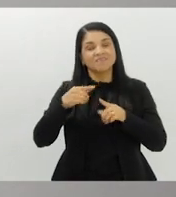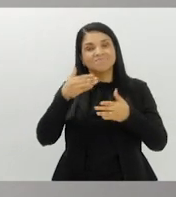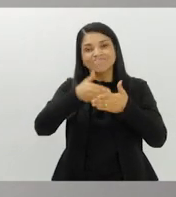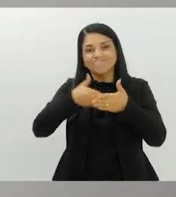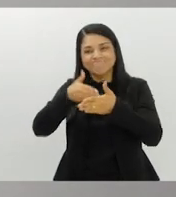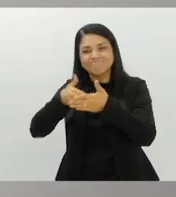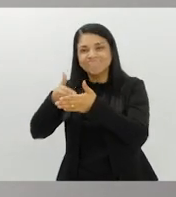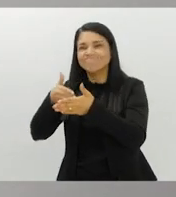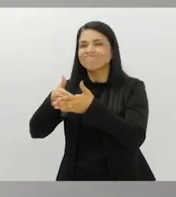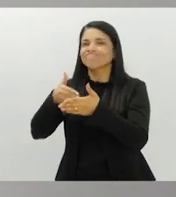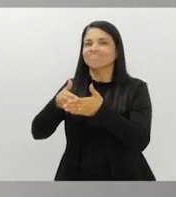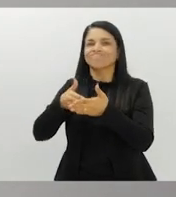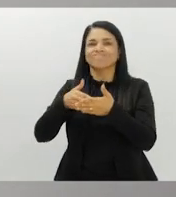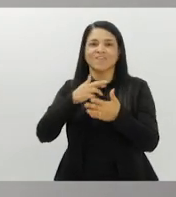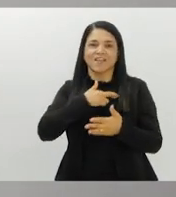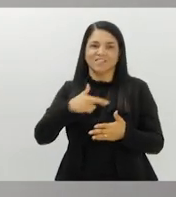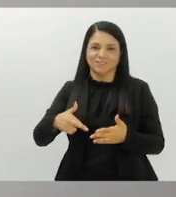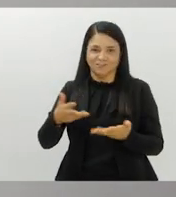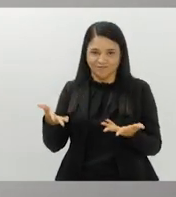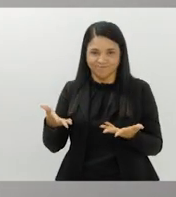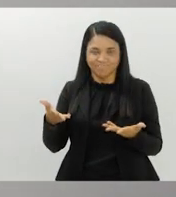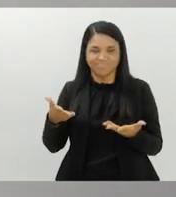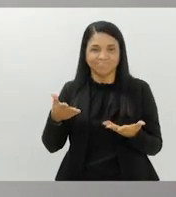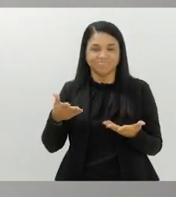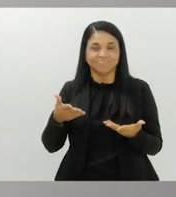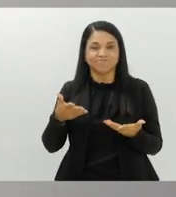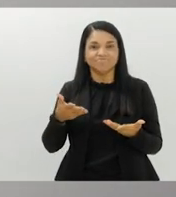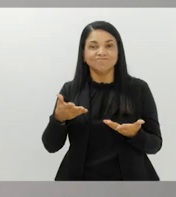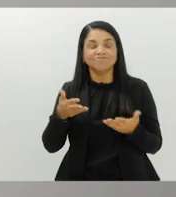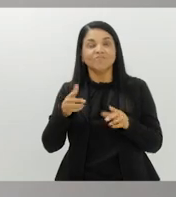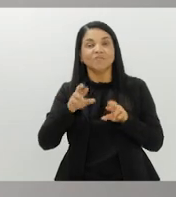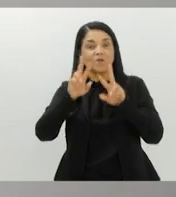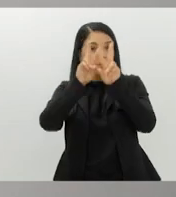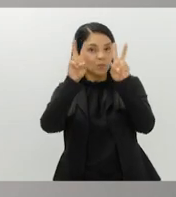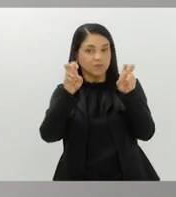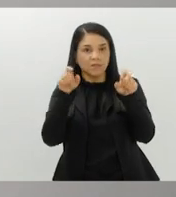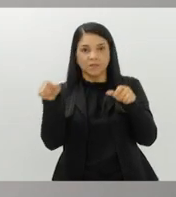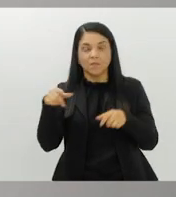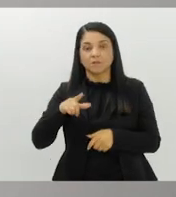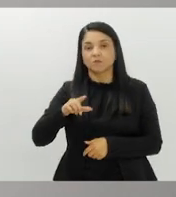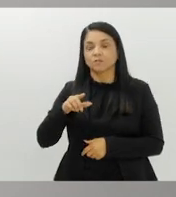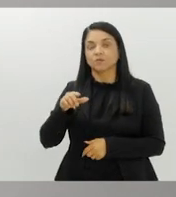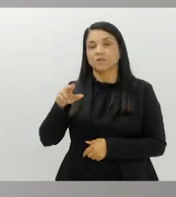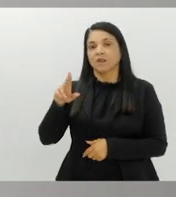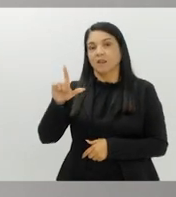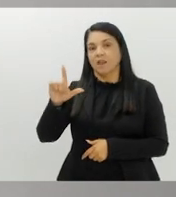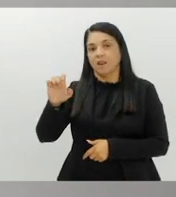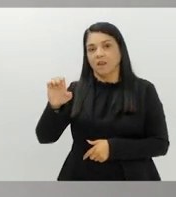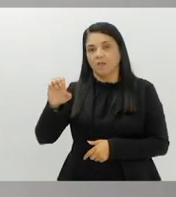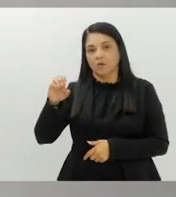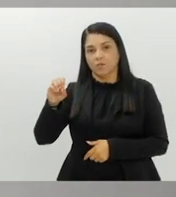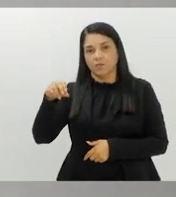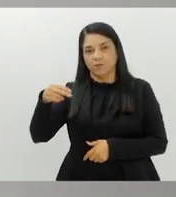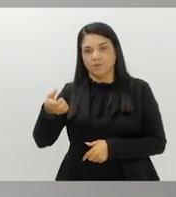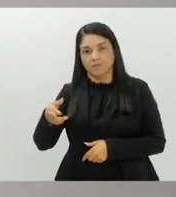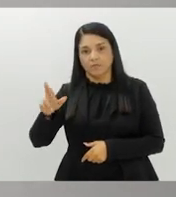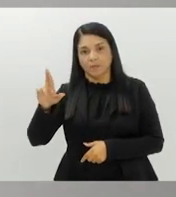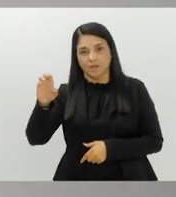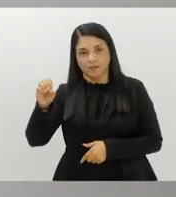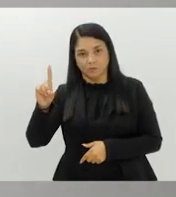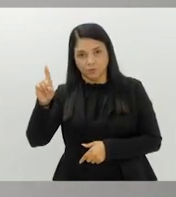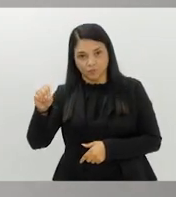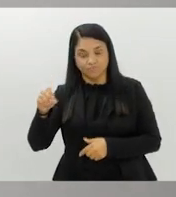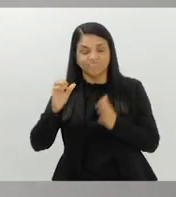impedimento quase, né, em vez de uma facilitação, pelo tema que o irmão Leonardo trouxe, né, sobre a burocratização,